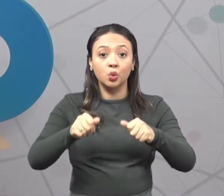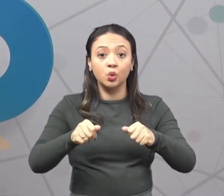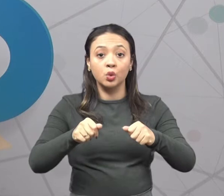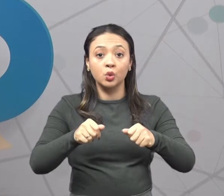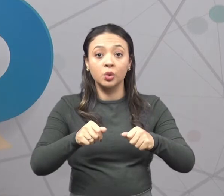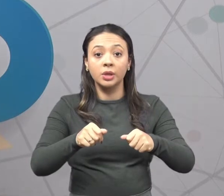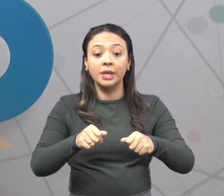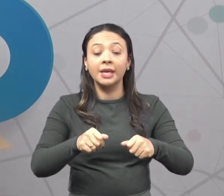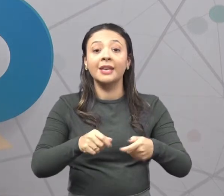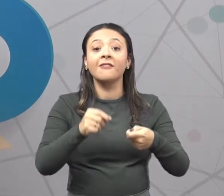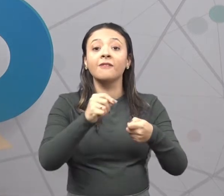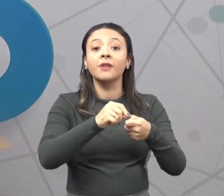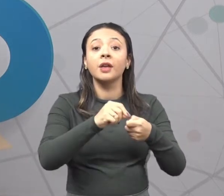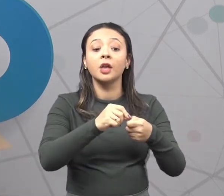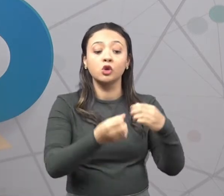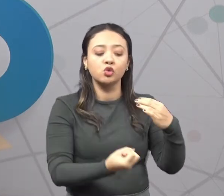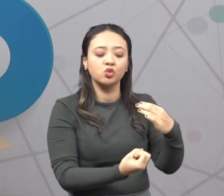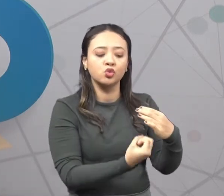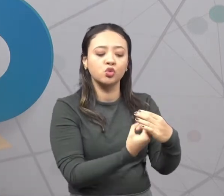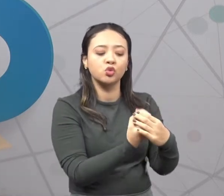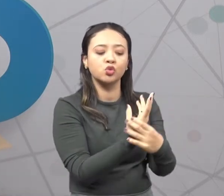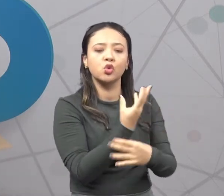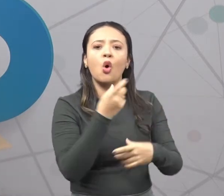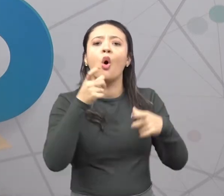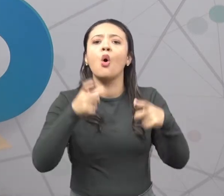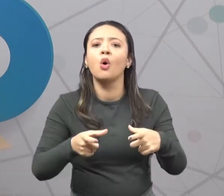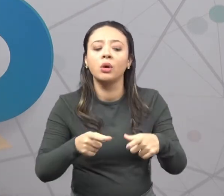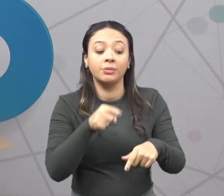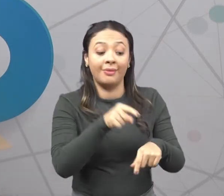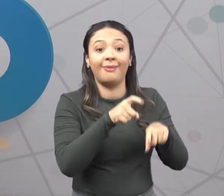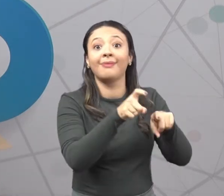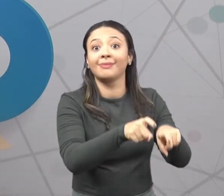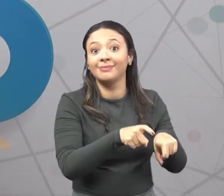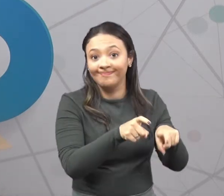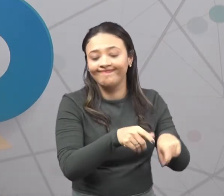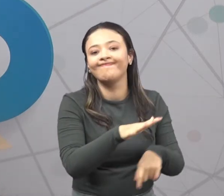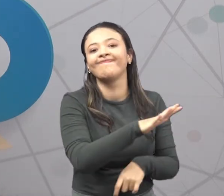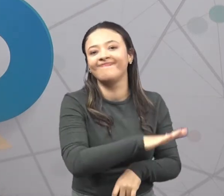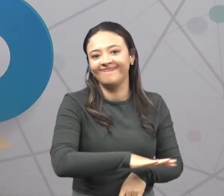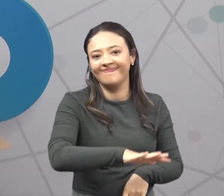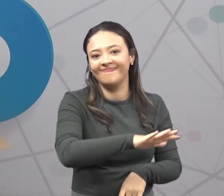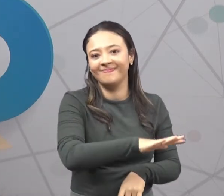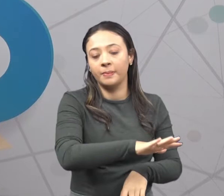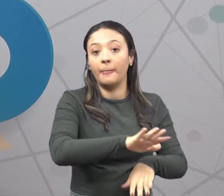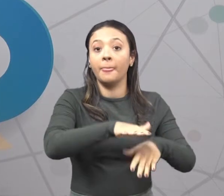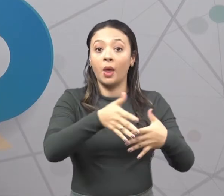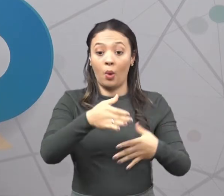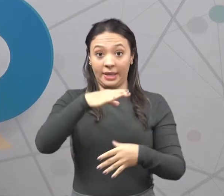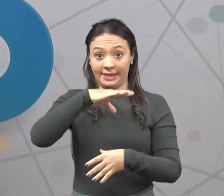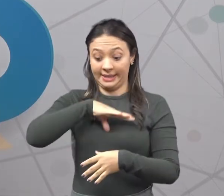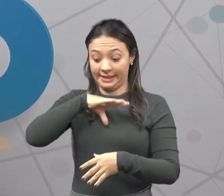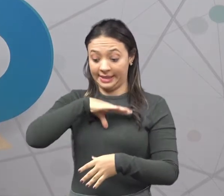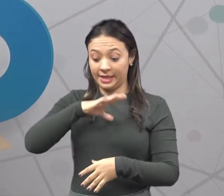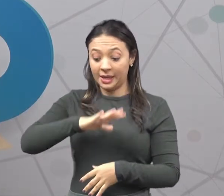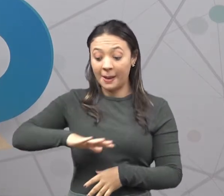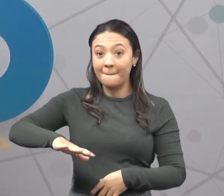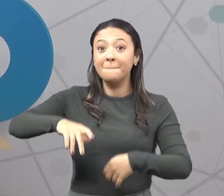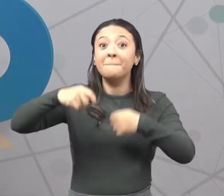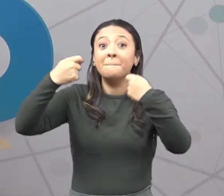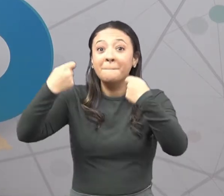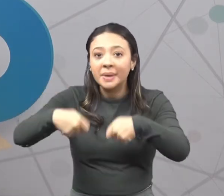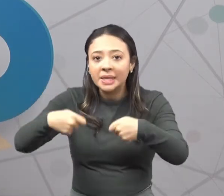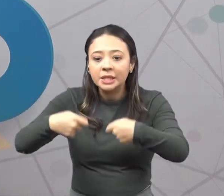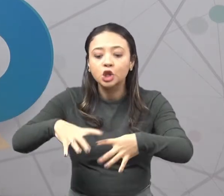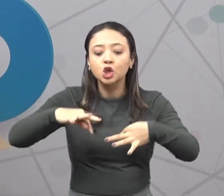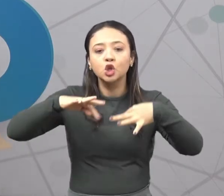extraídos, né, que são produzidos no meio rural. Então, a cidade depende realmente